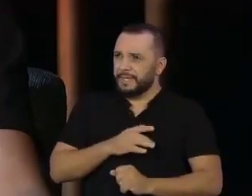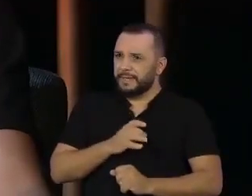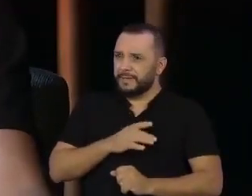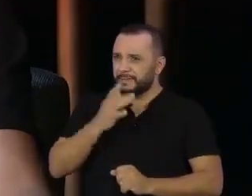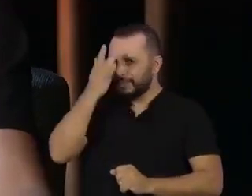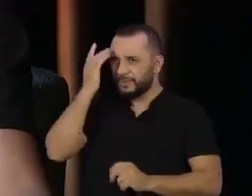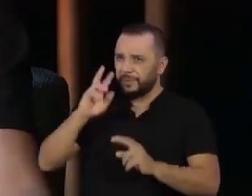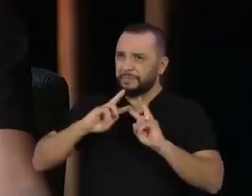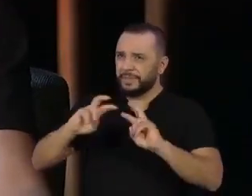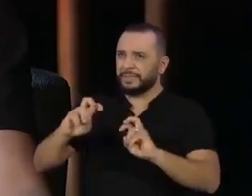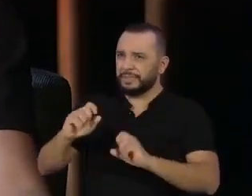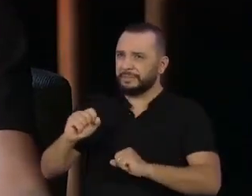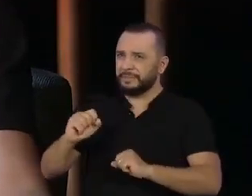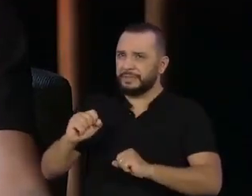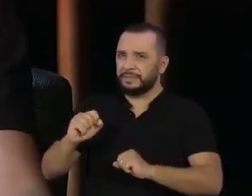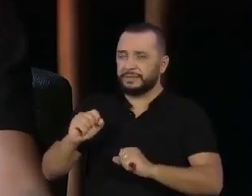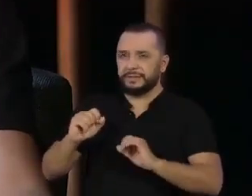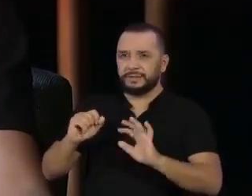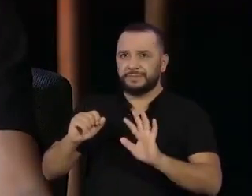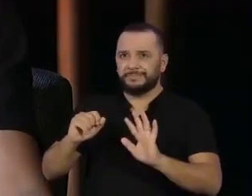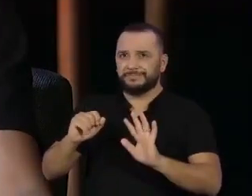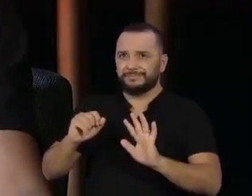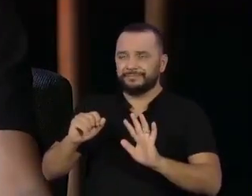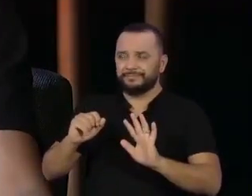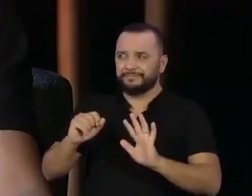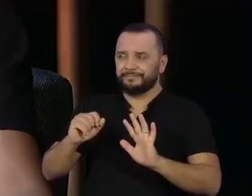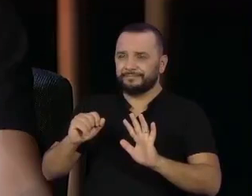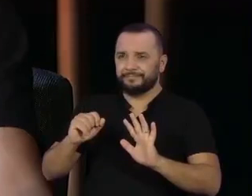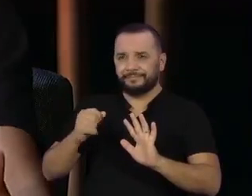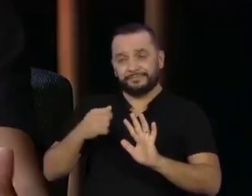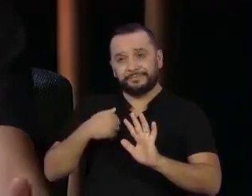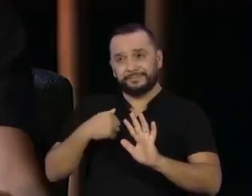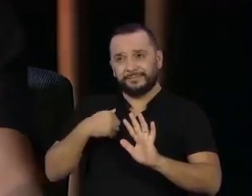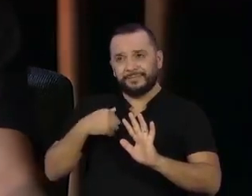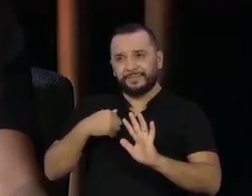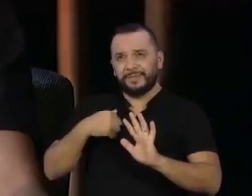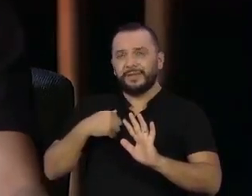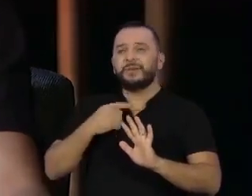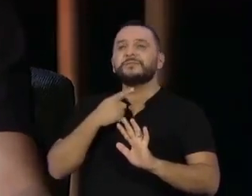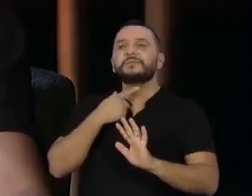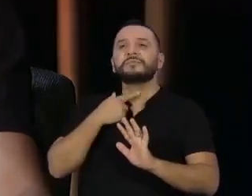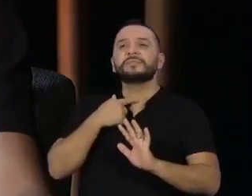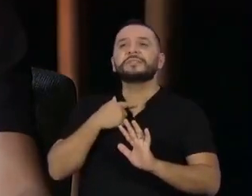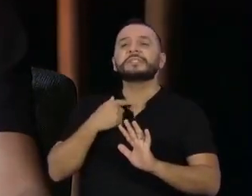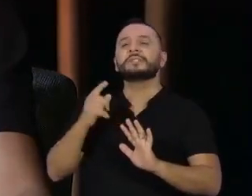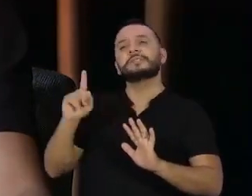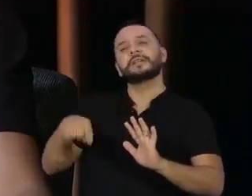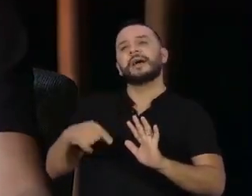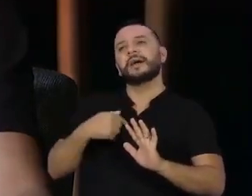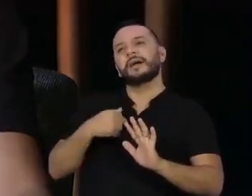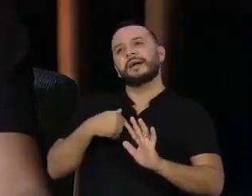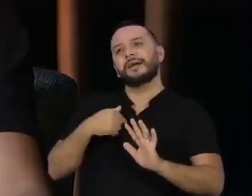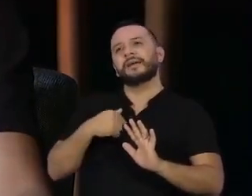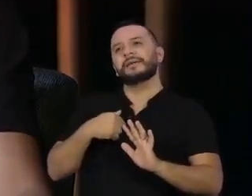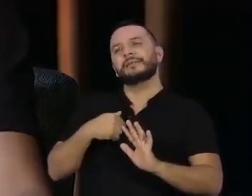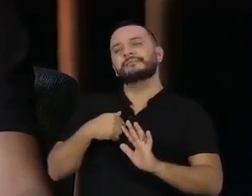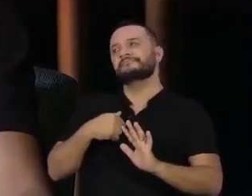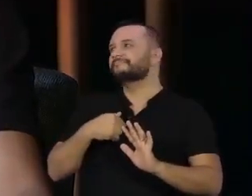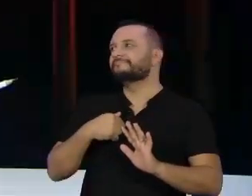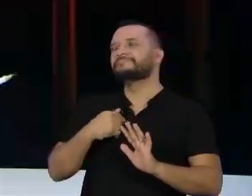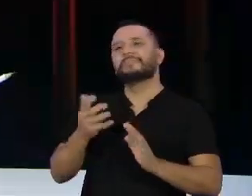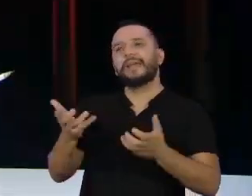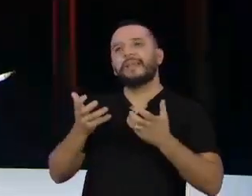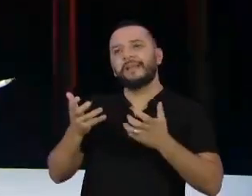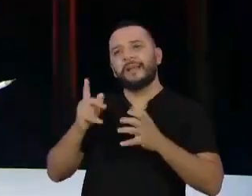eu sei que tirar Tá mas o que que eu realmente eu quero as ambições as vaidades normalmente elas são secretas né